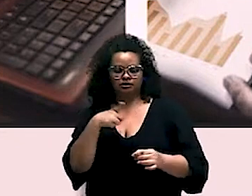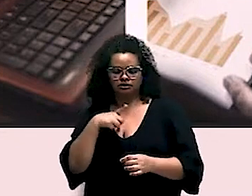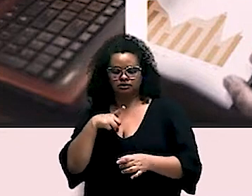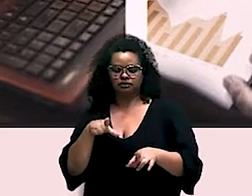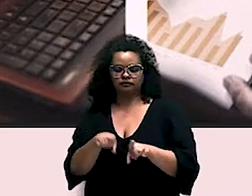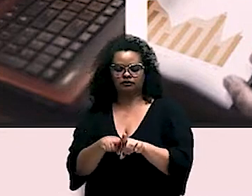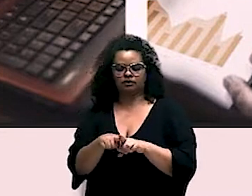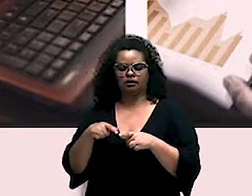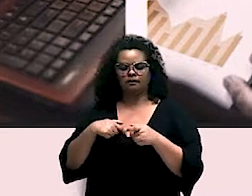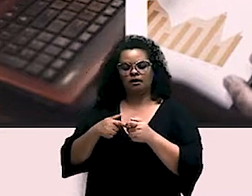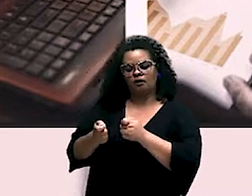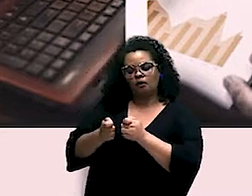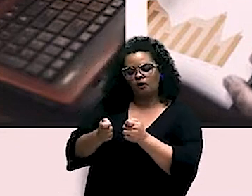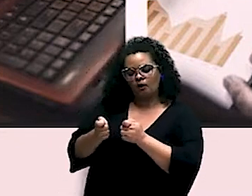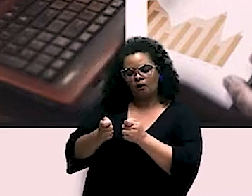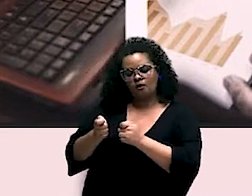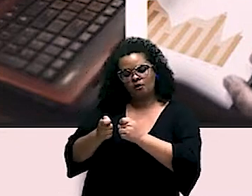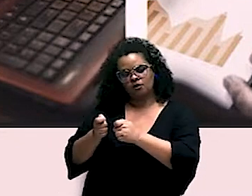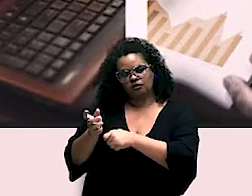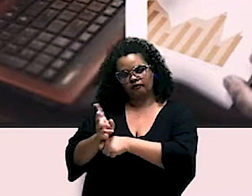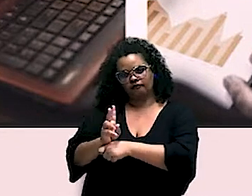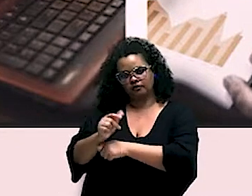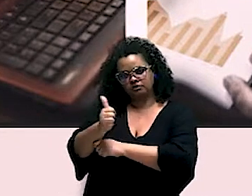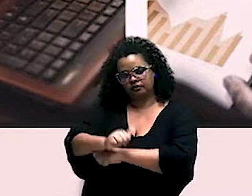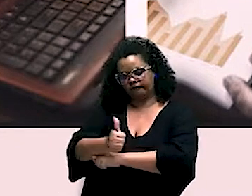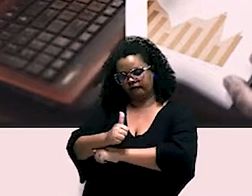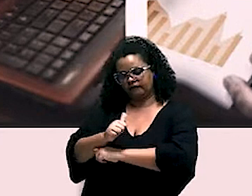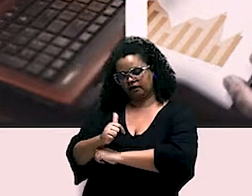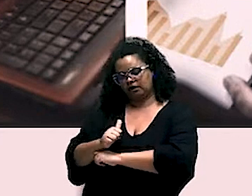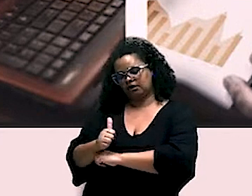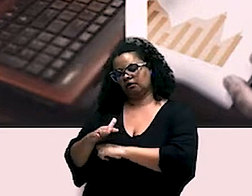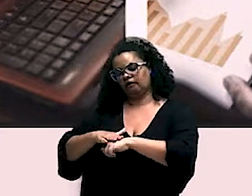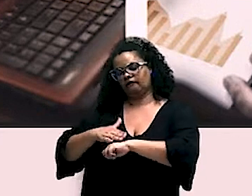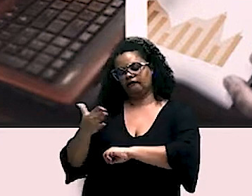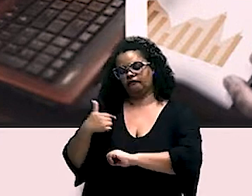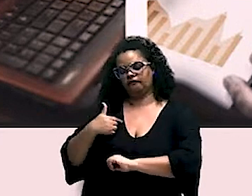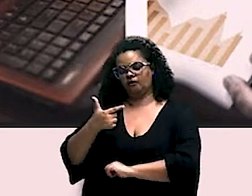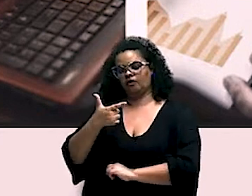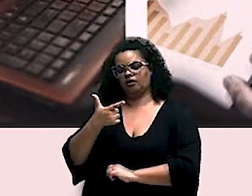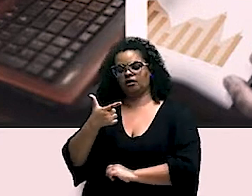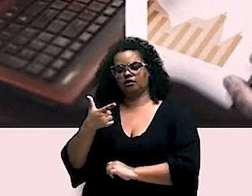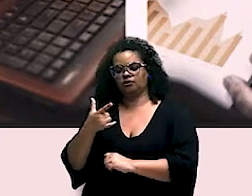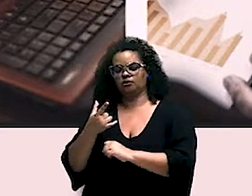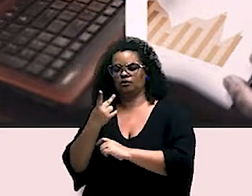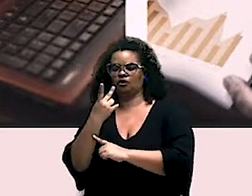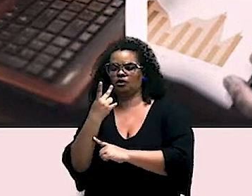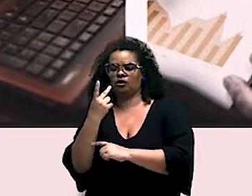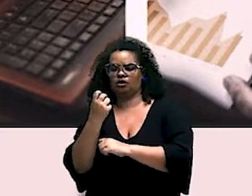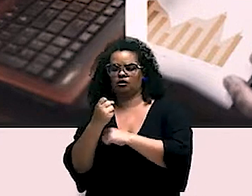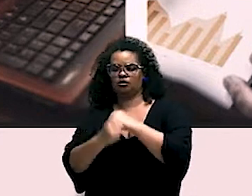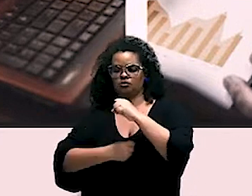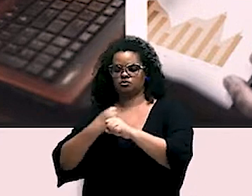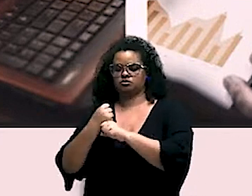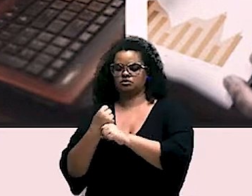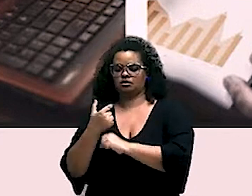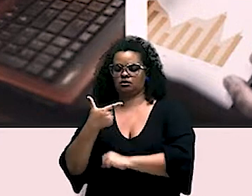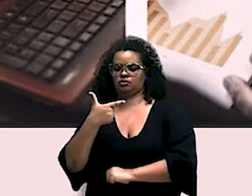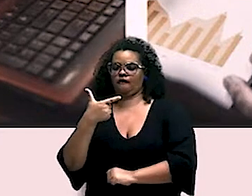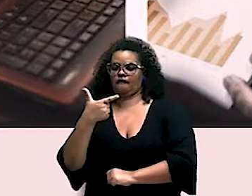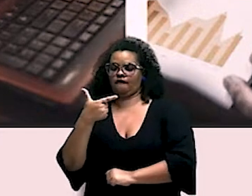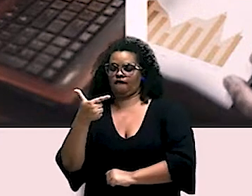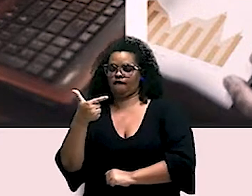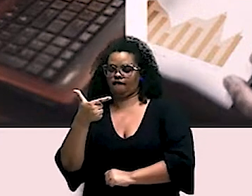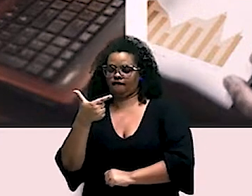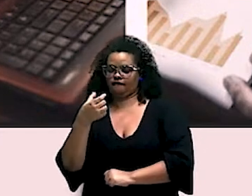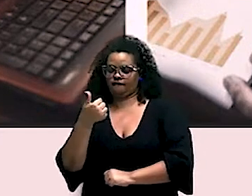de Controle Externo do órgão do biênio 21 e 22, foi realizado um relatório de levantamento, né, da